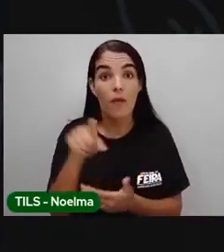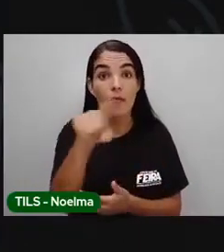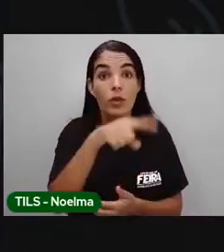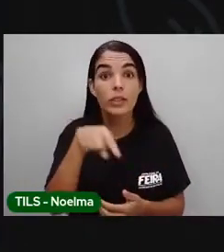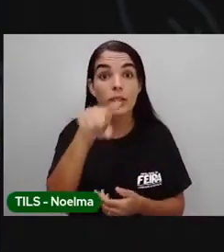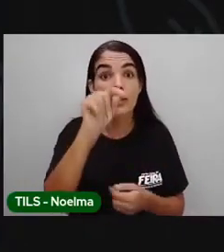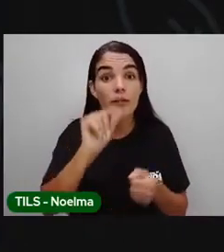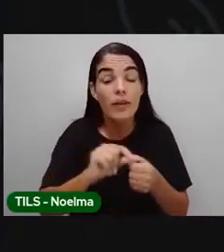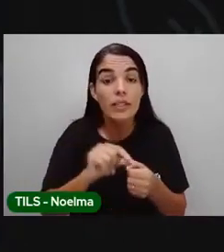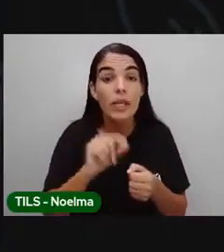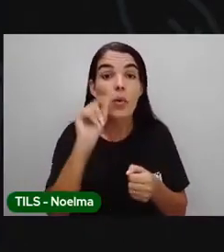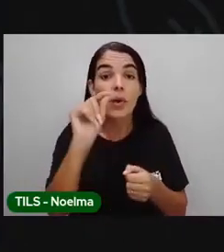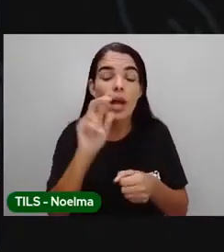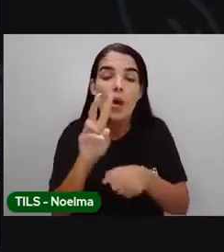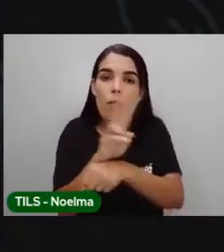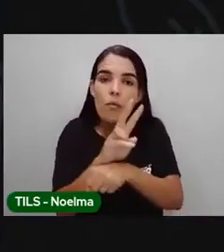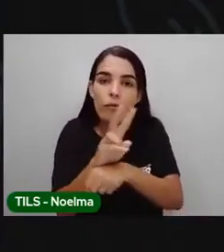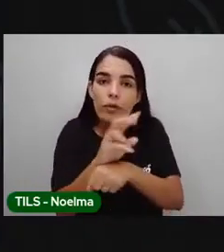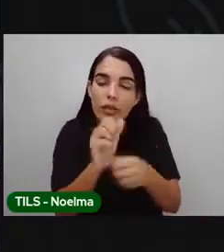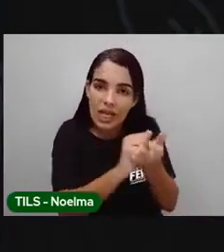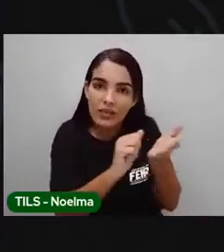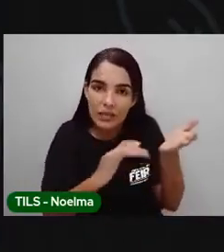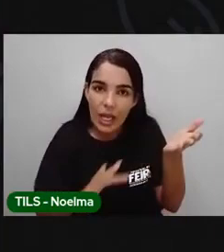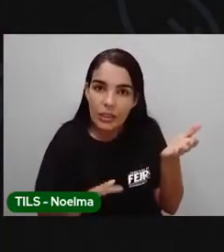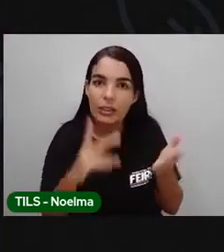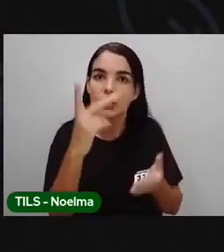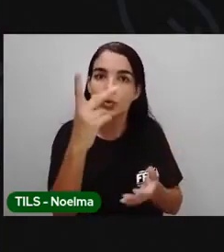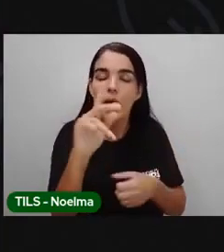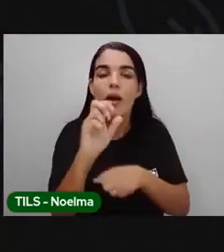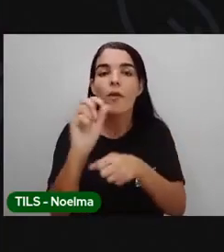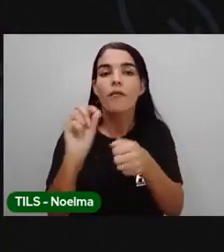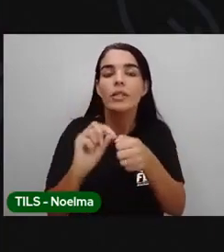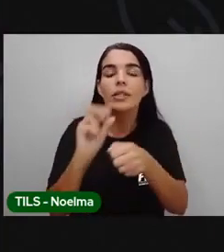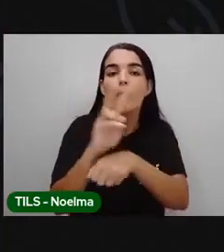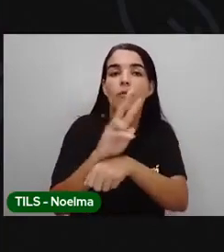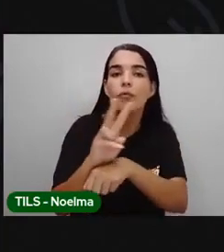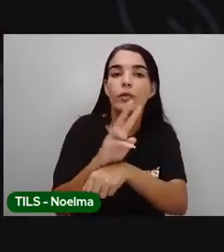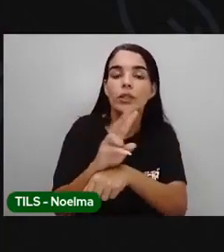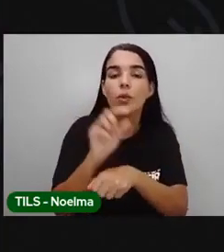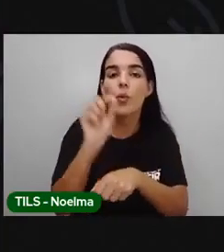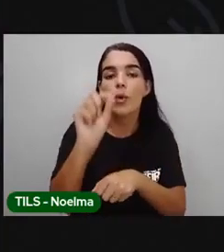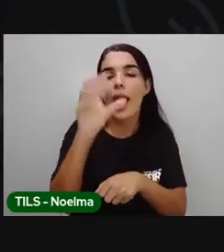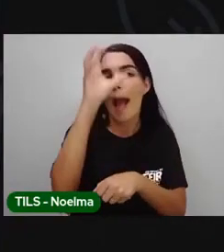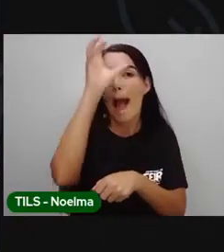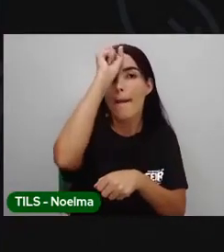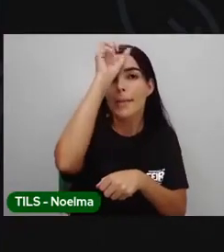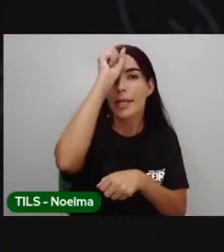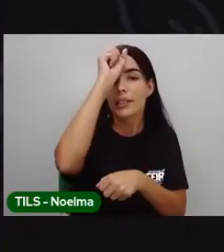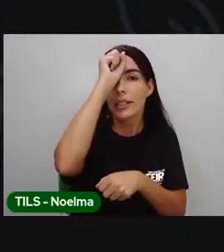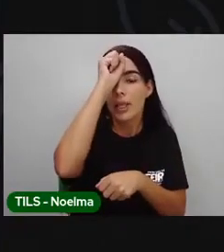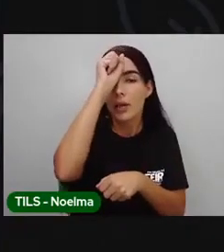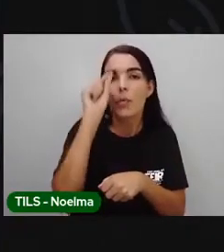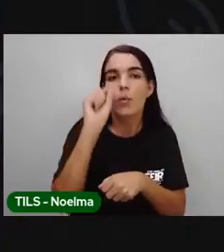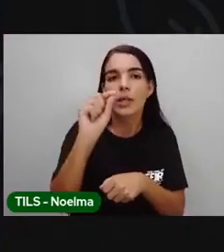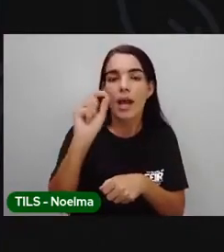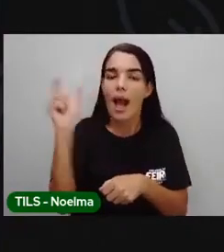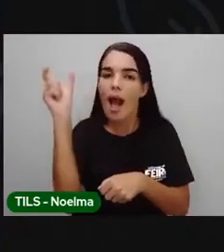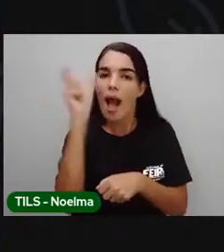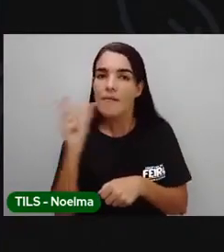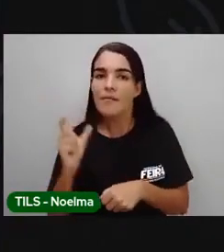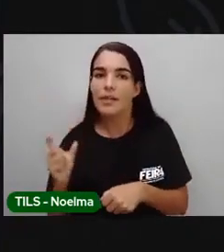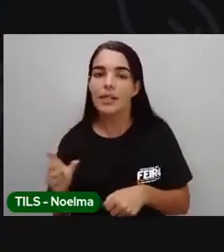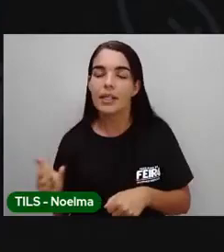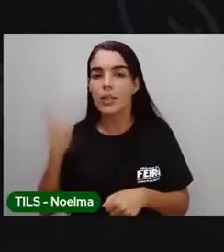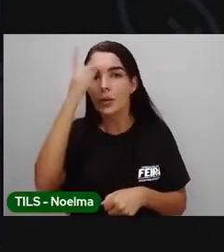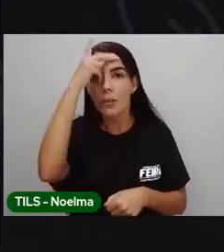vídeo com seus familiares explicando o que aprendeu sobre a influência dos africanos na sua comunidade. Podendo